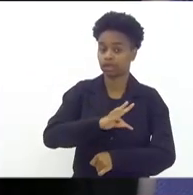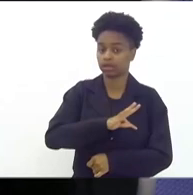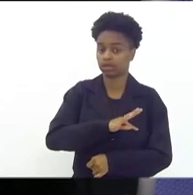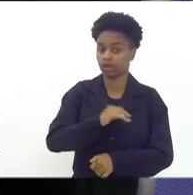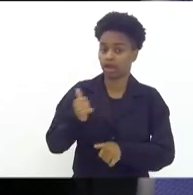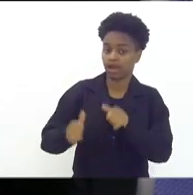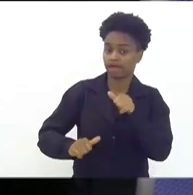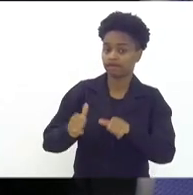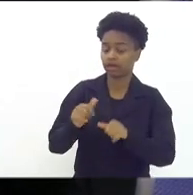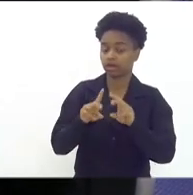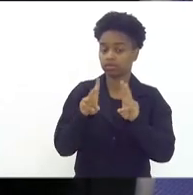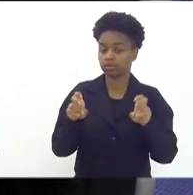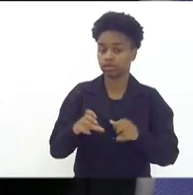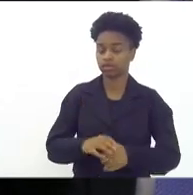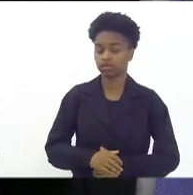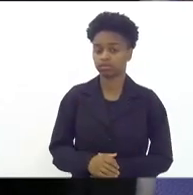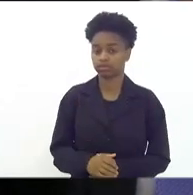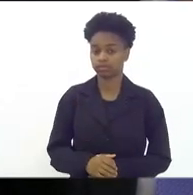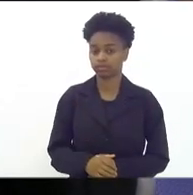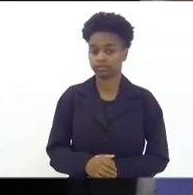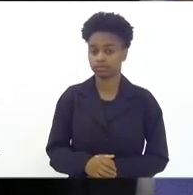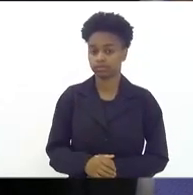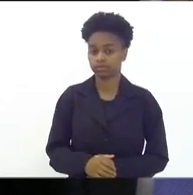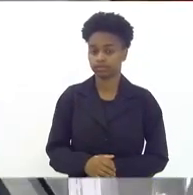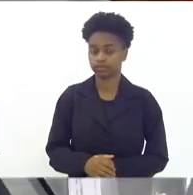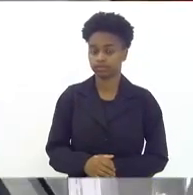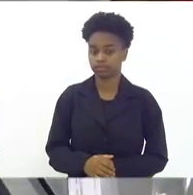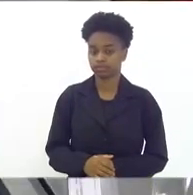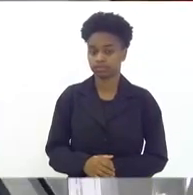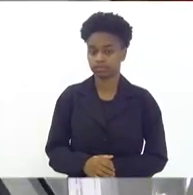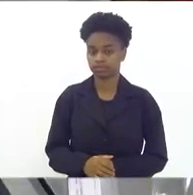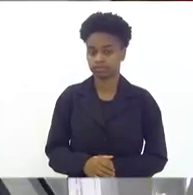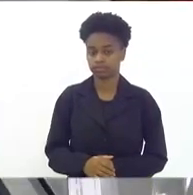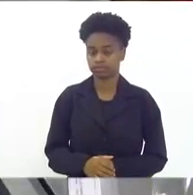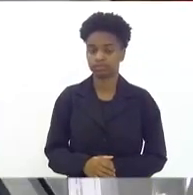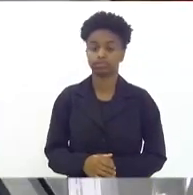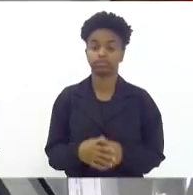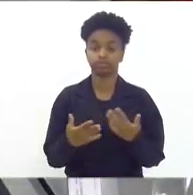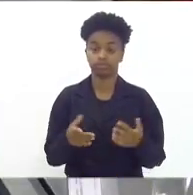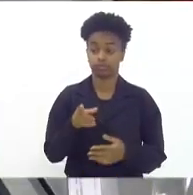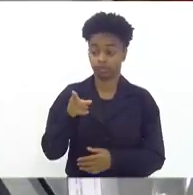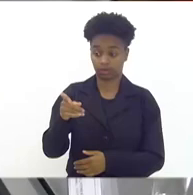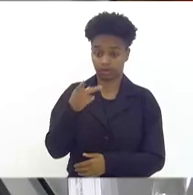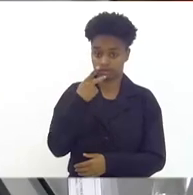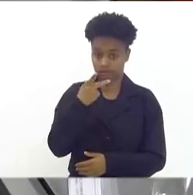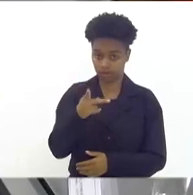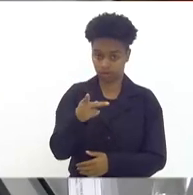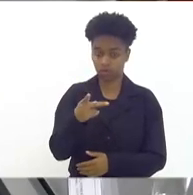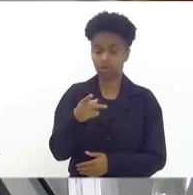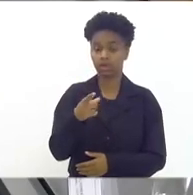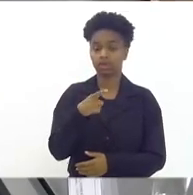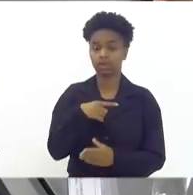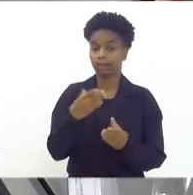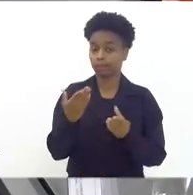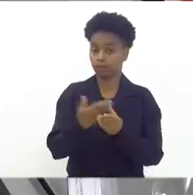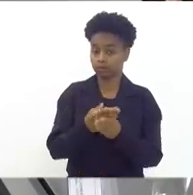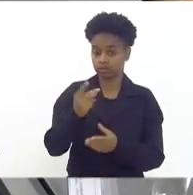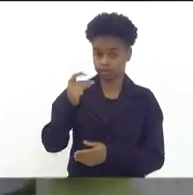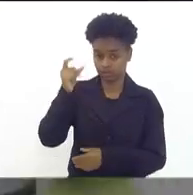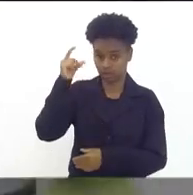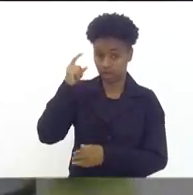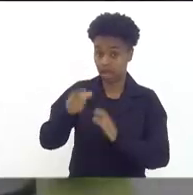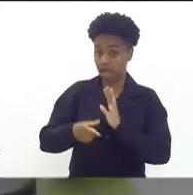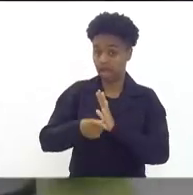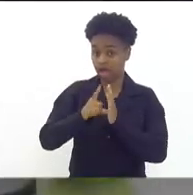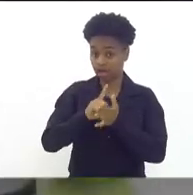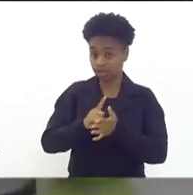avaliar o tema vamos lá como se eu meio ponto isso é um processo antigo anterior